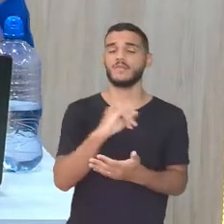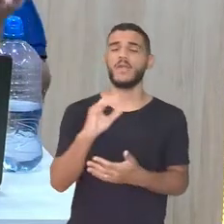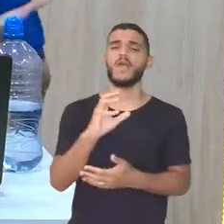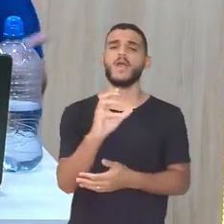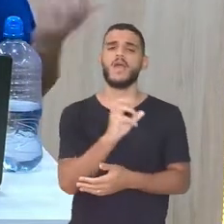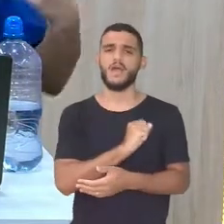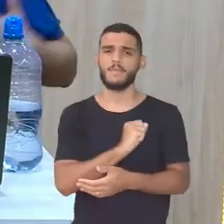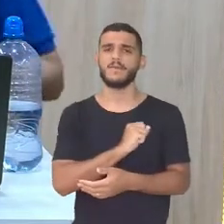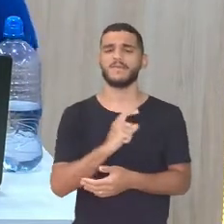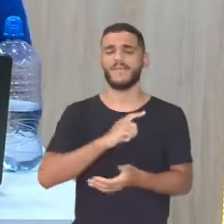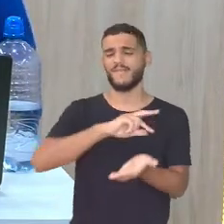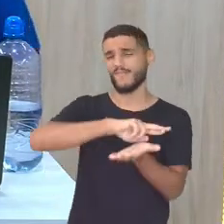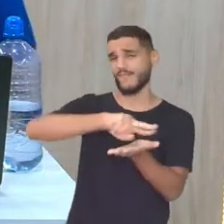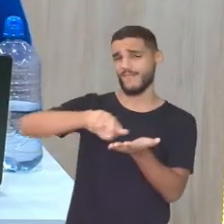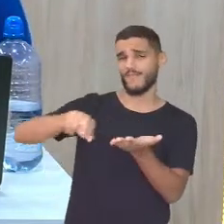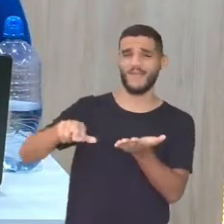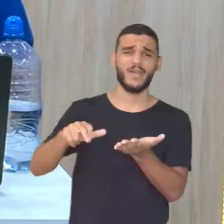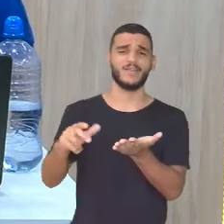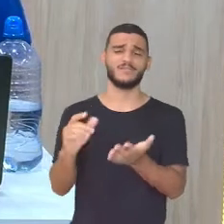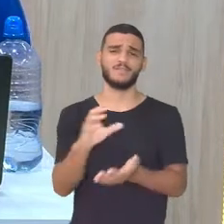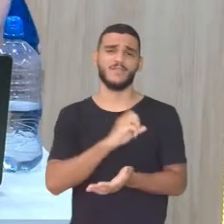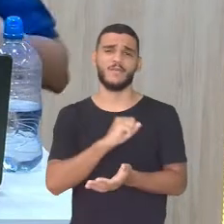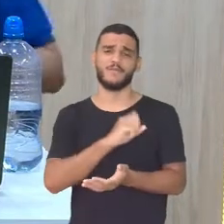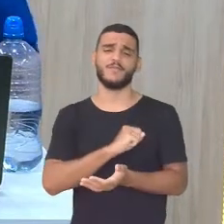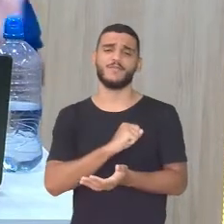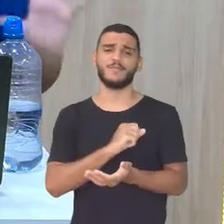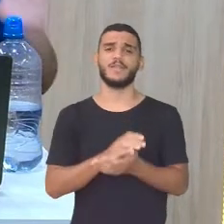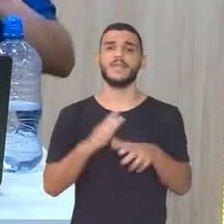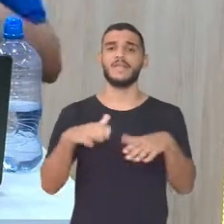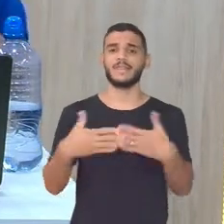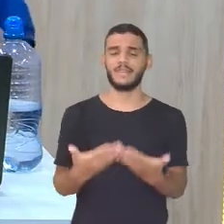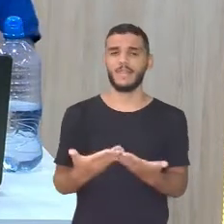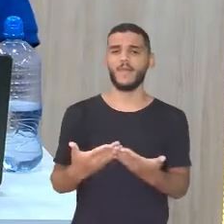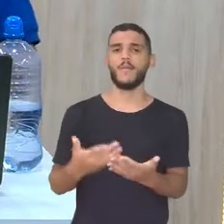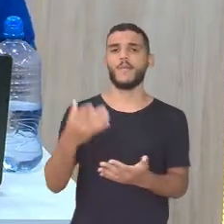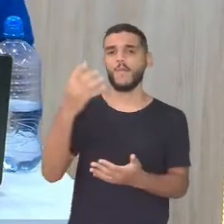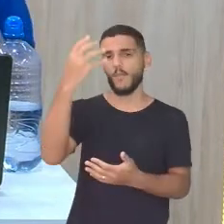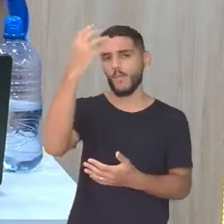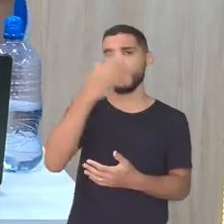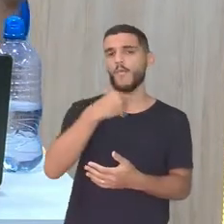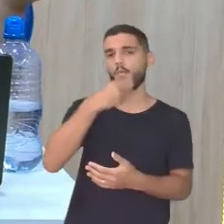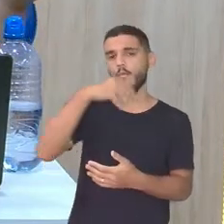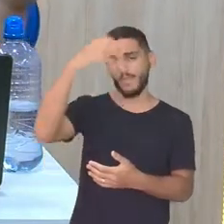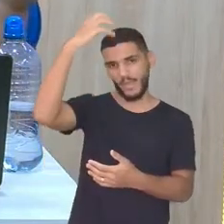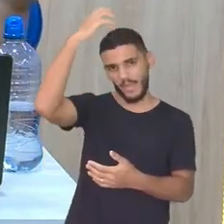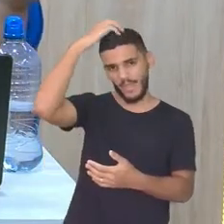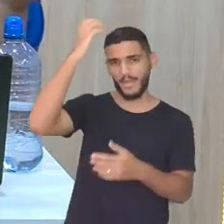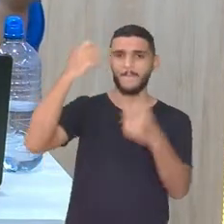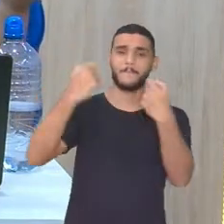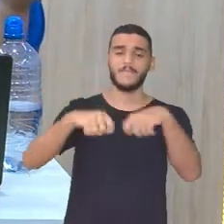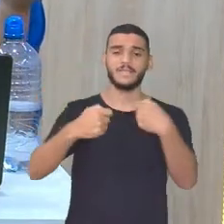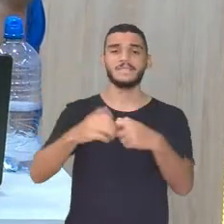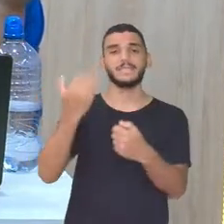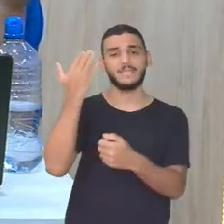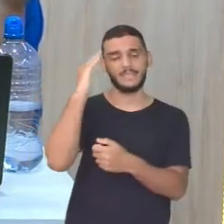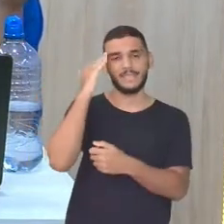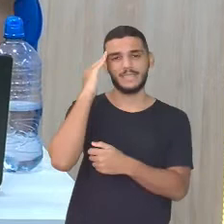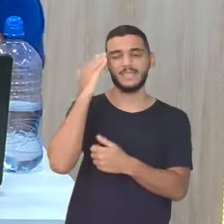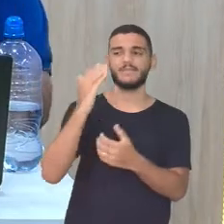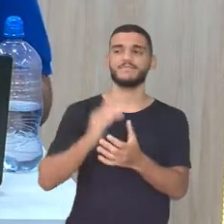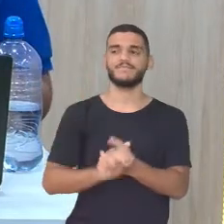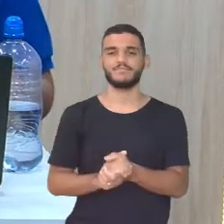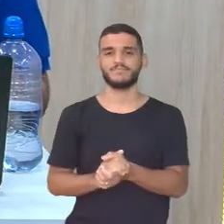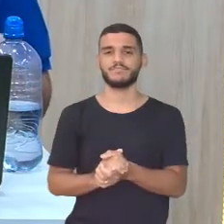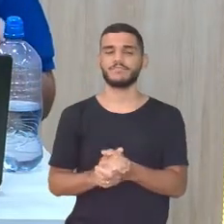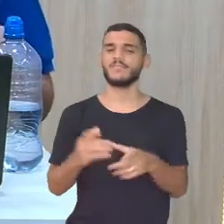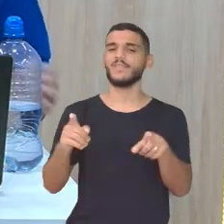tipos de afeto, vários tipos de amor. E aí o rei estava precisando entender isso. Eu acho que é também um ponto de vista um pouco ciumento,